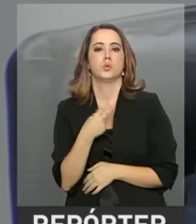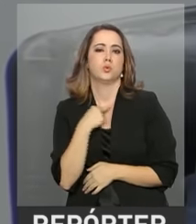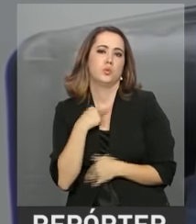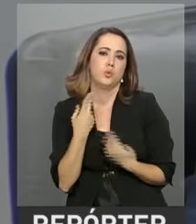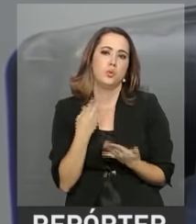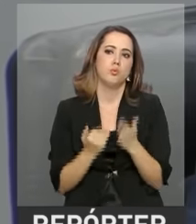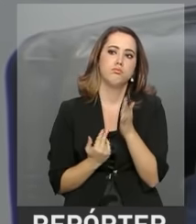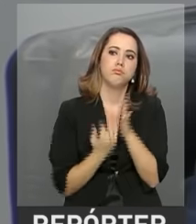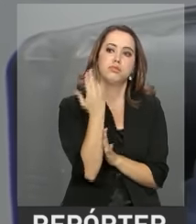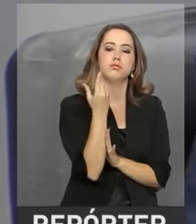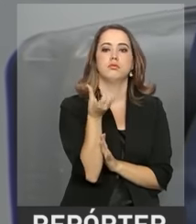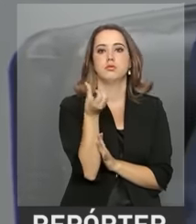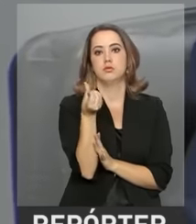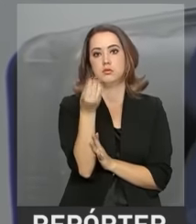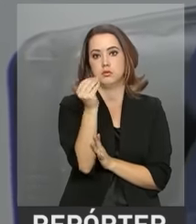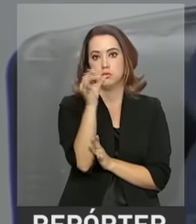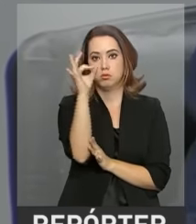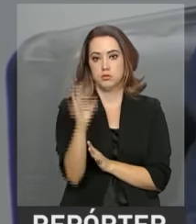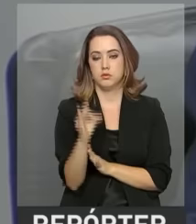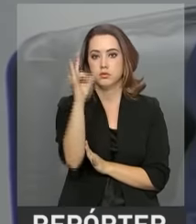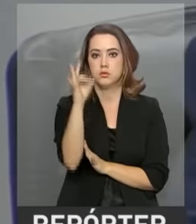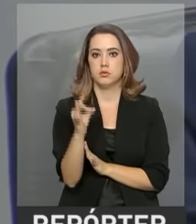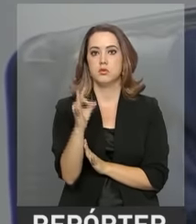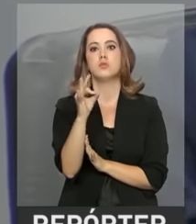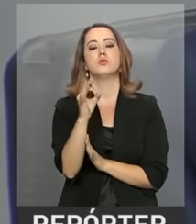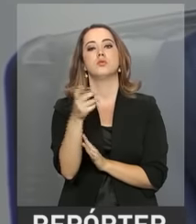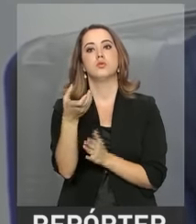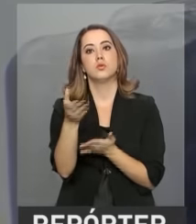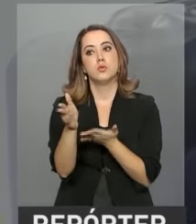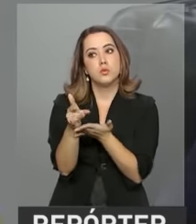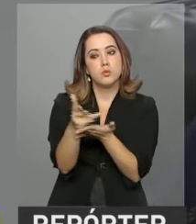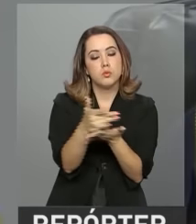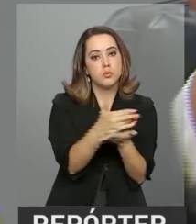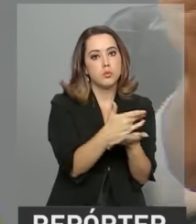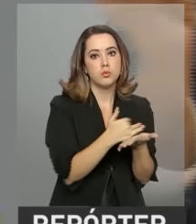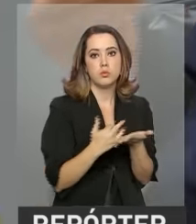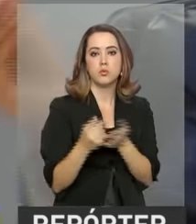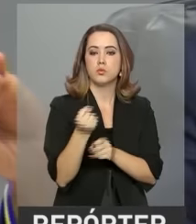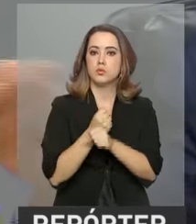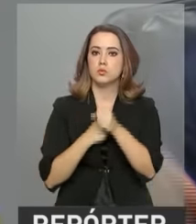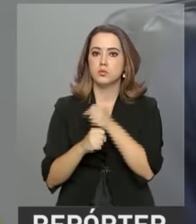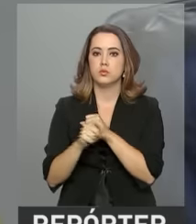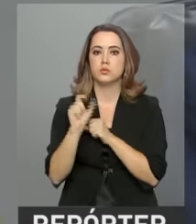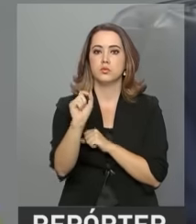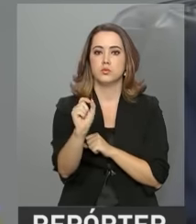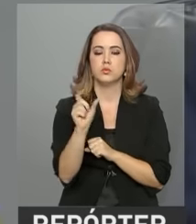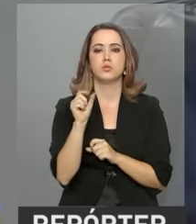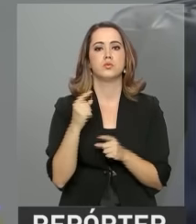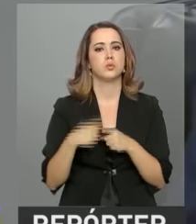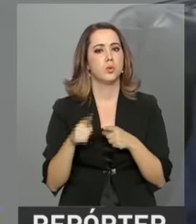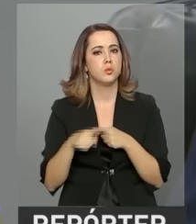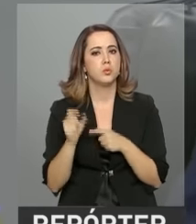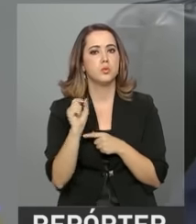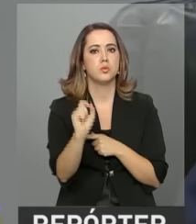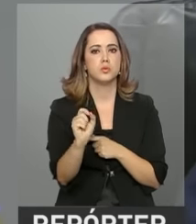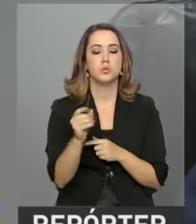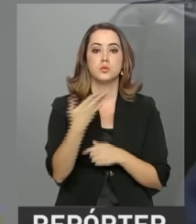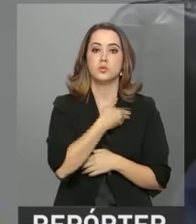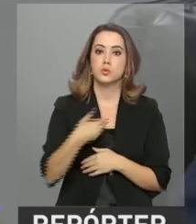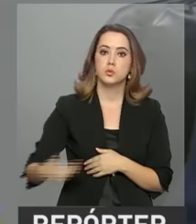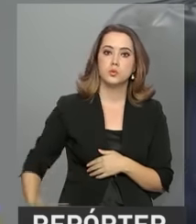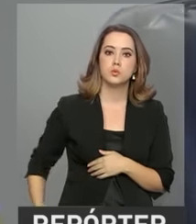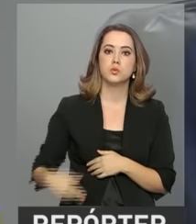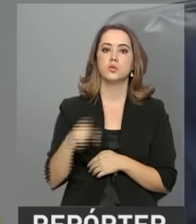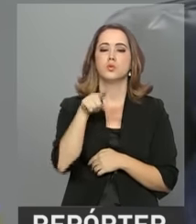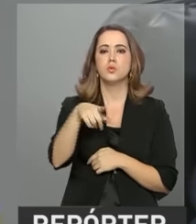da receita líquida por ano. Para esta regra não contaminar a renegociação da dívida dos estados com a União, o governo